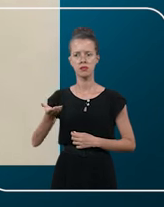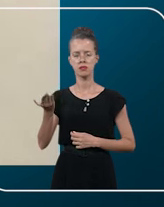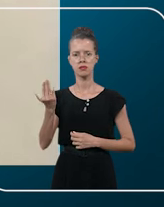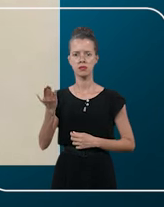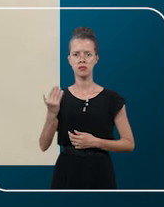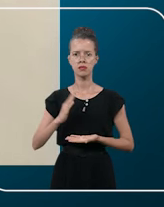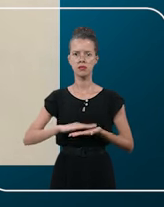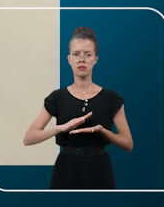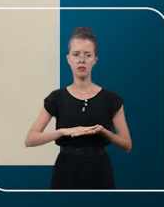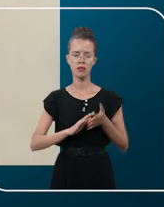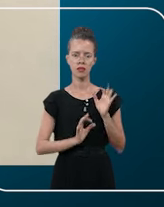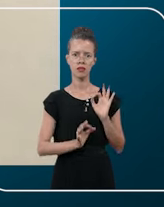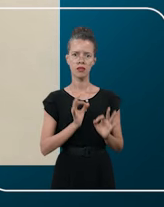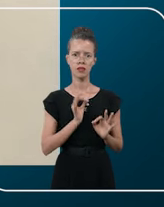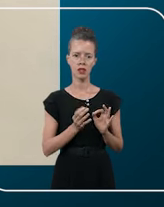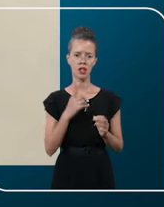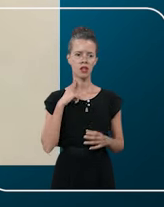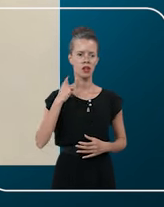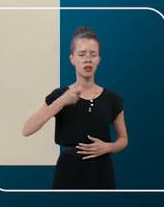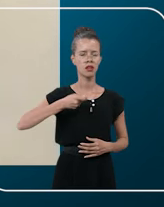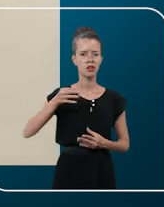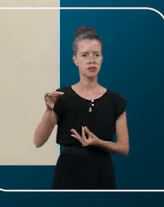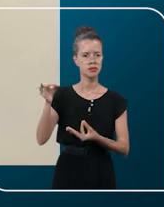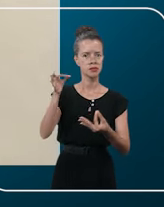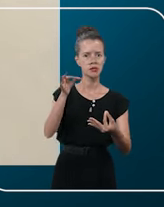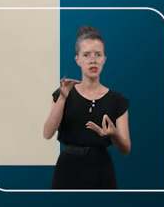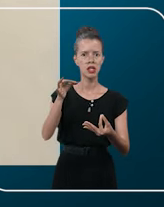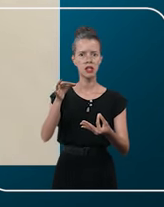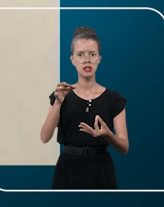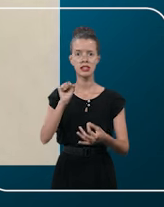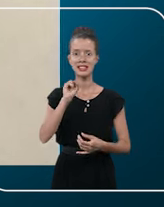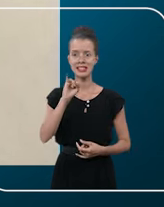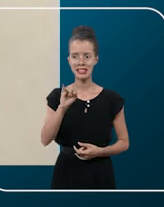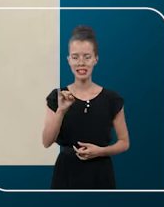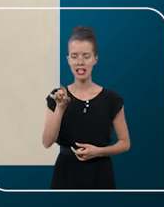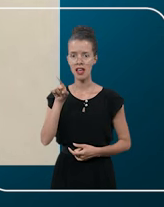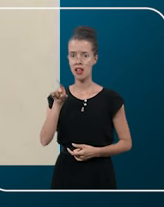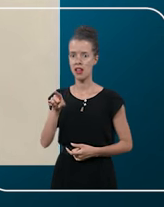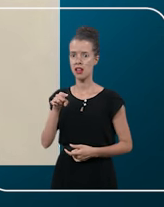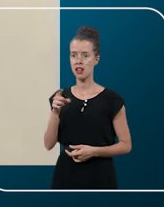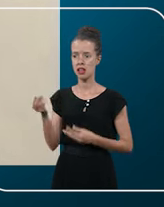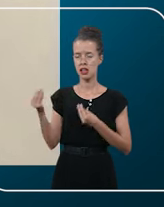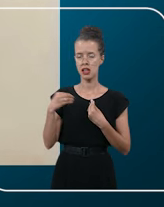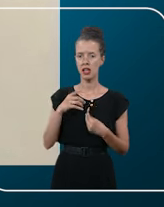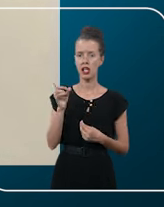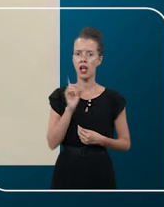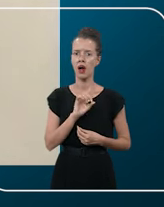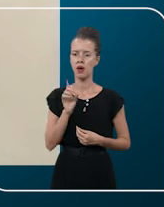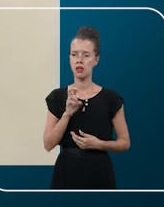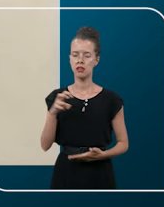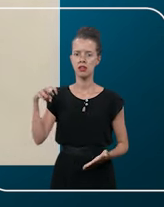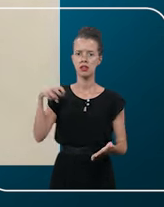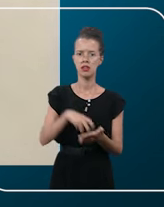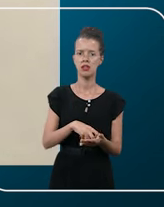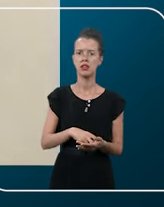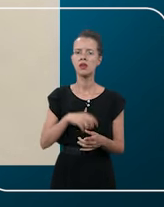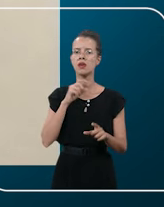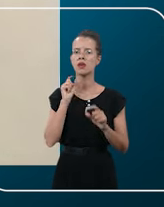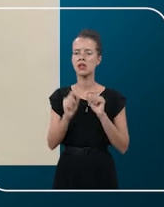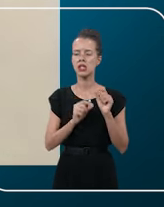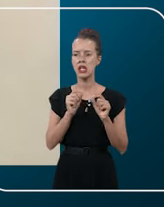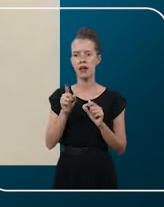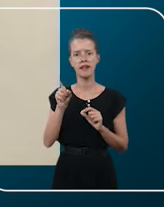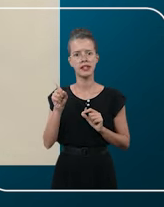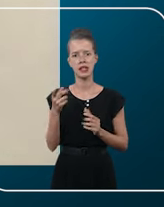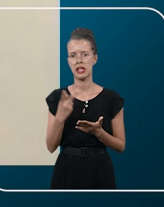juízo, sob pena de se considerar verdadeiro os fatos alegados pela parte. Do